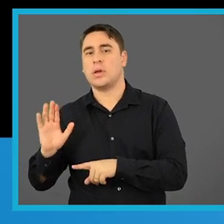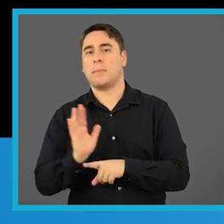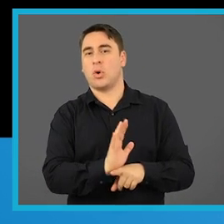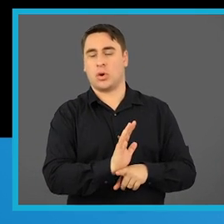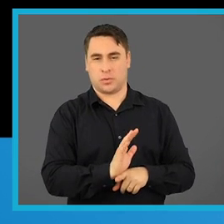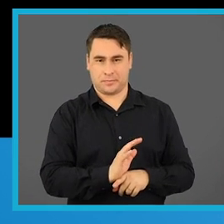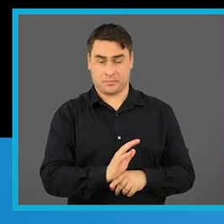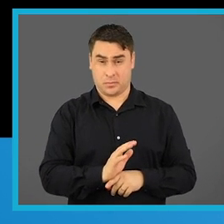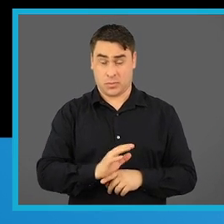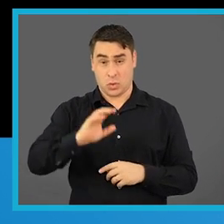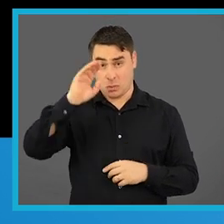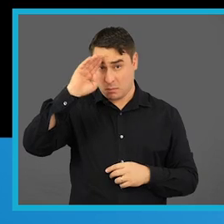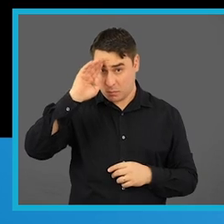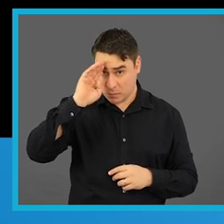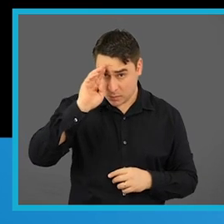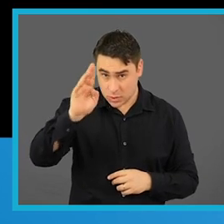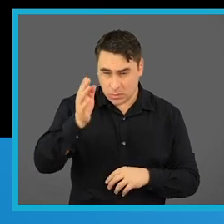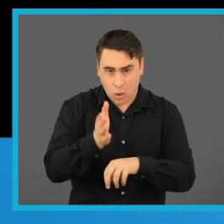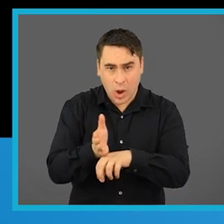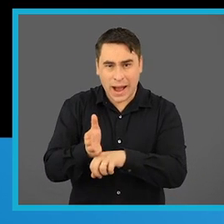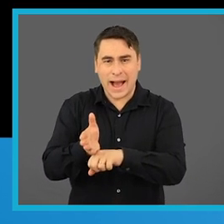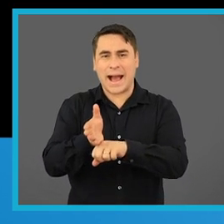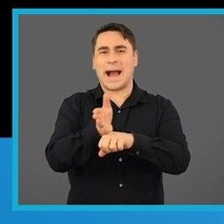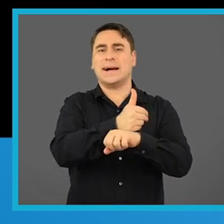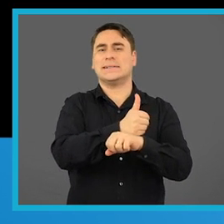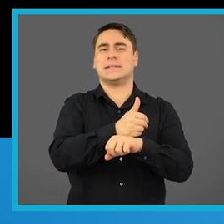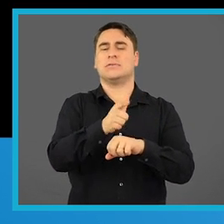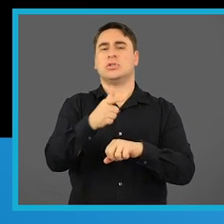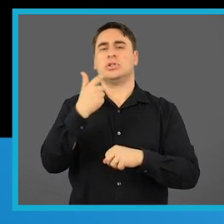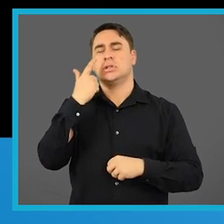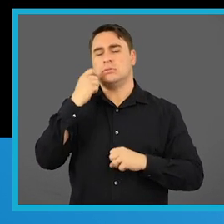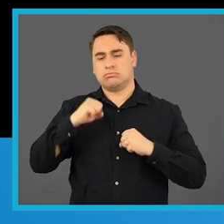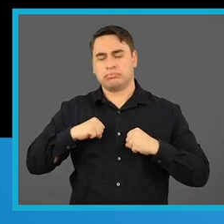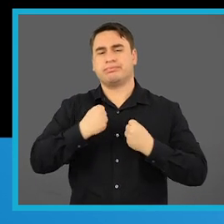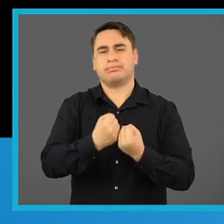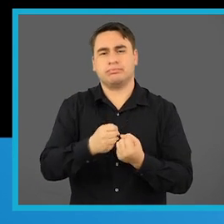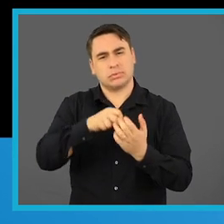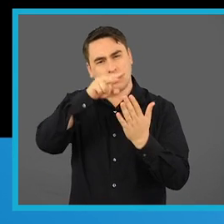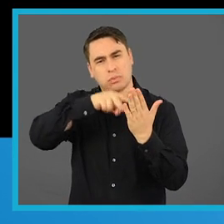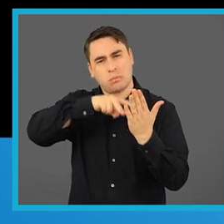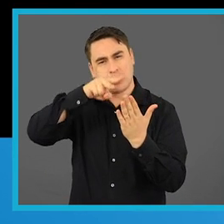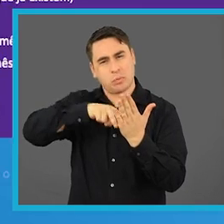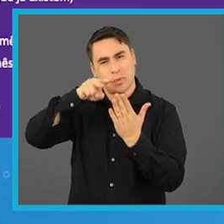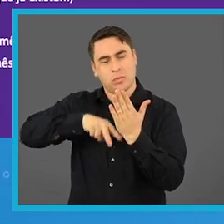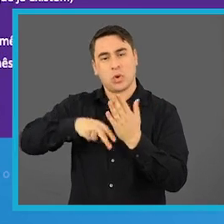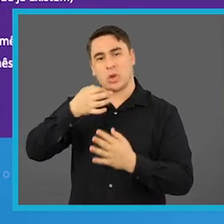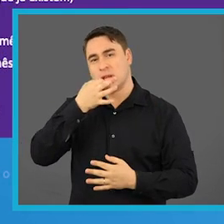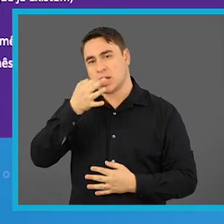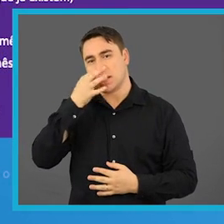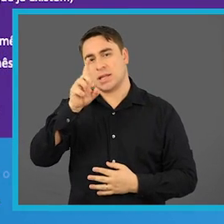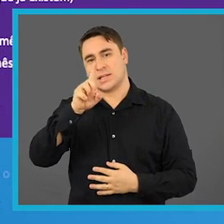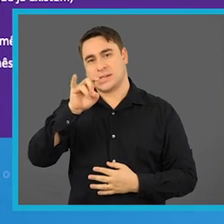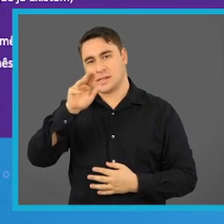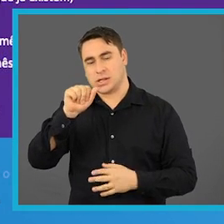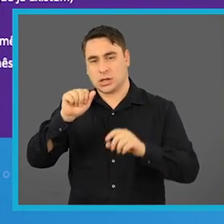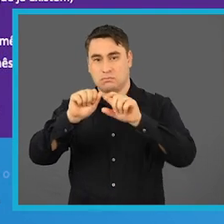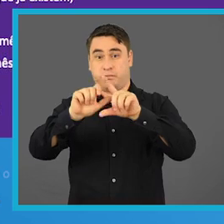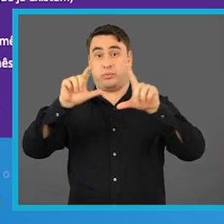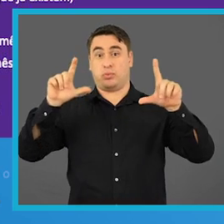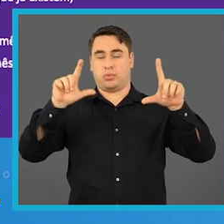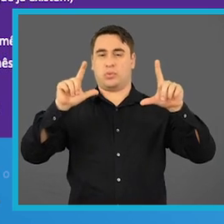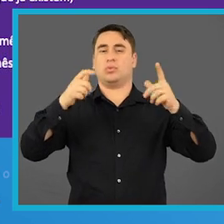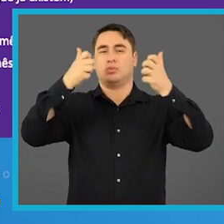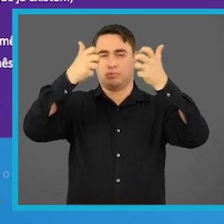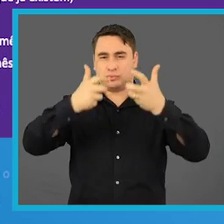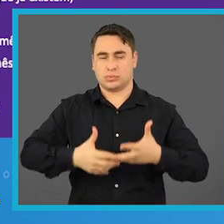O fundamental é que antes de fazer qualquer inserção, dedique-se um pouco à leitura das dicas. É uma tela